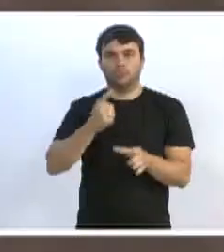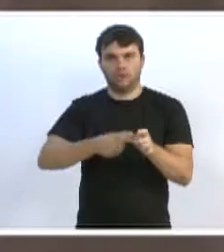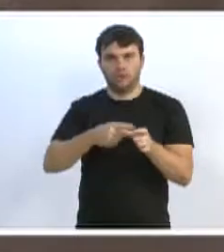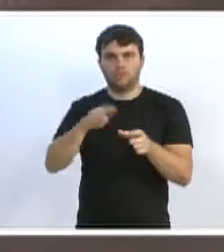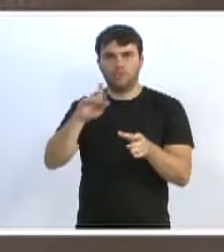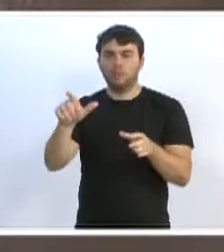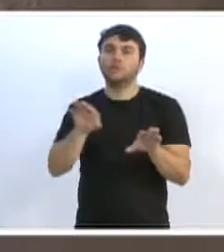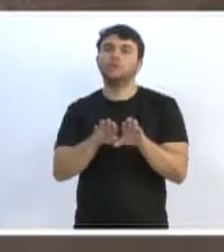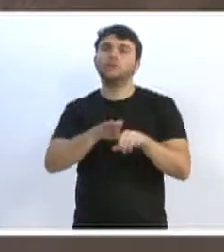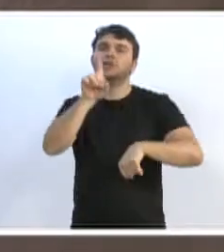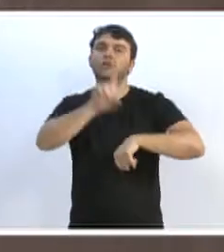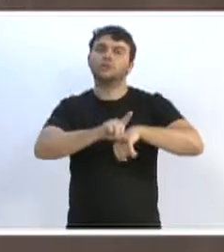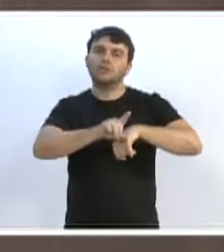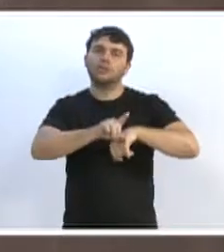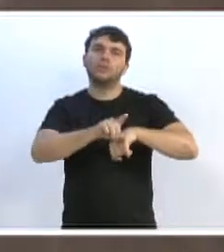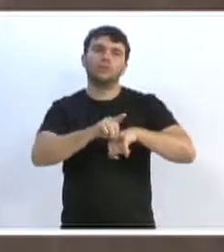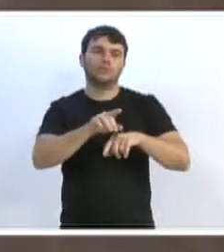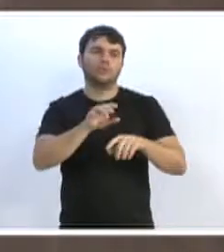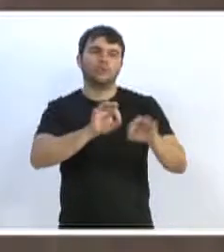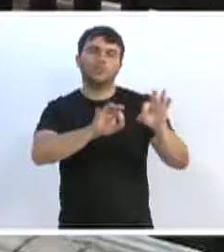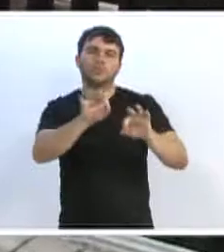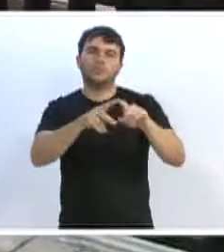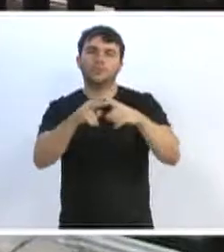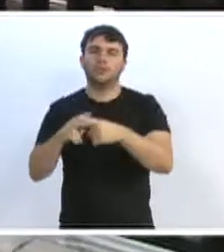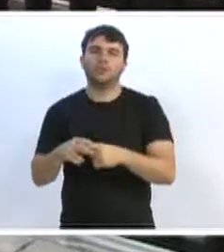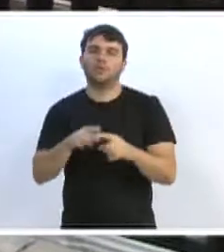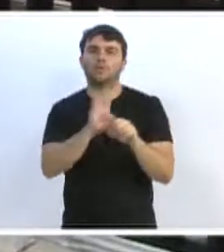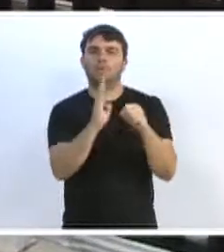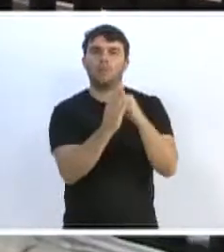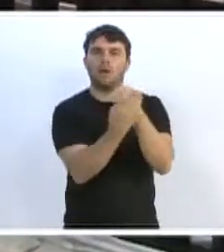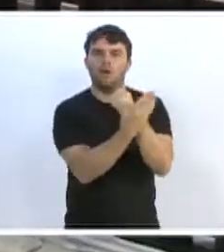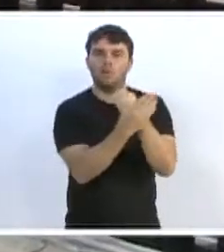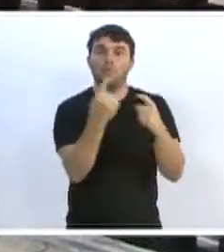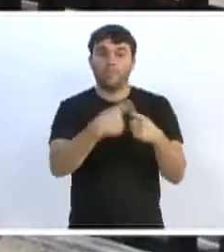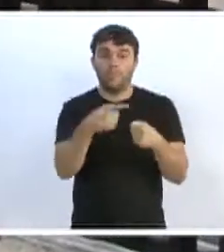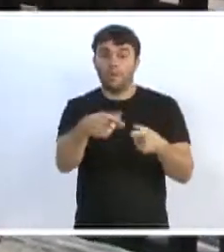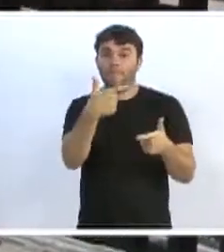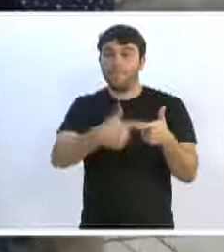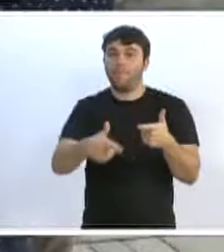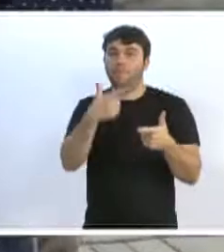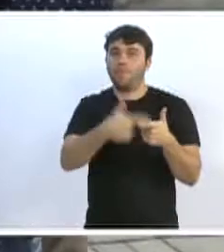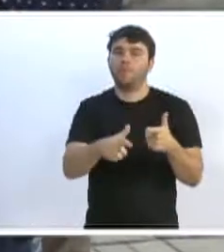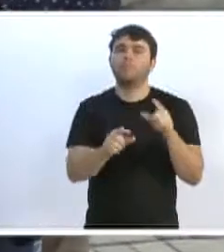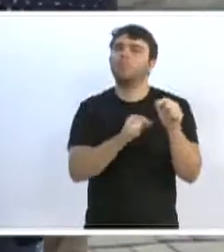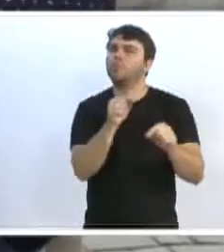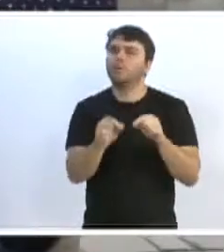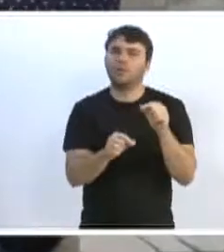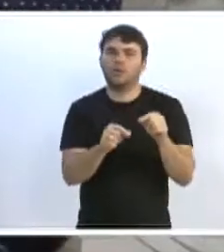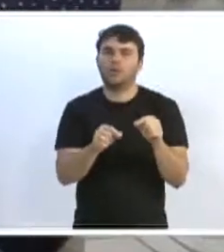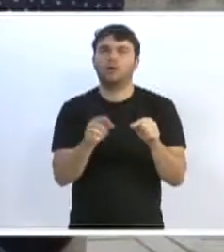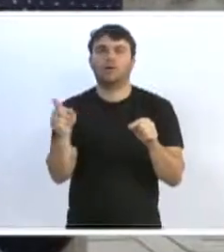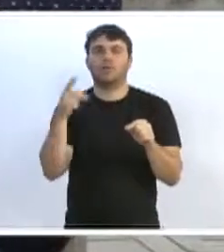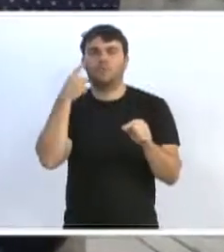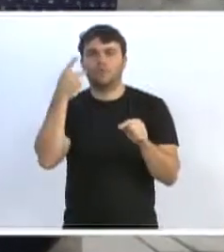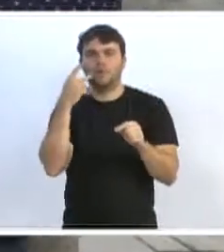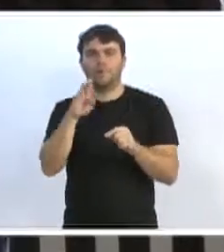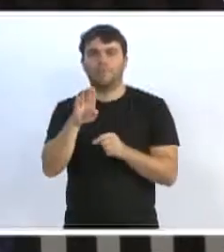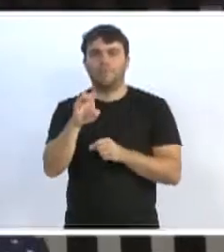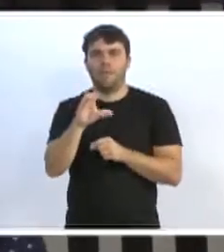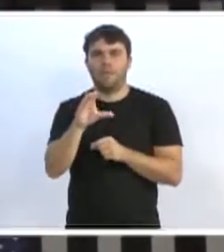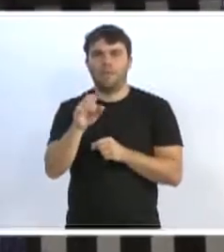de manutenção de bairros da nossa cidade. Porque eu entendo que aquele problema lá, vereador Becker, é um problema